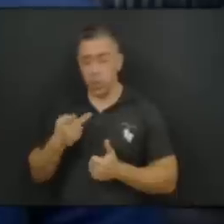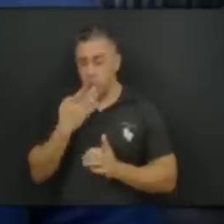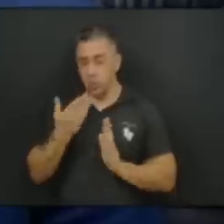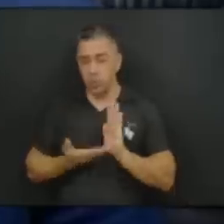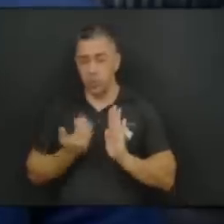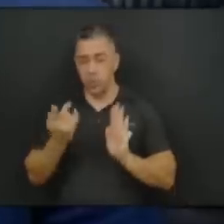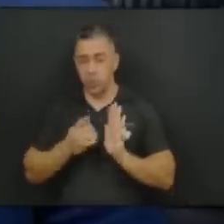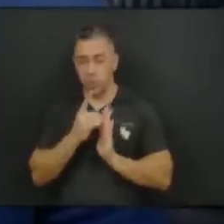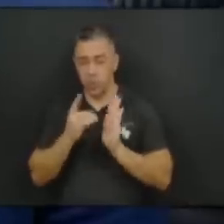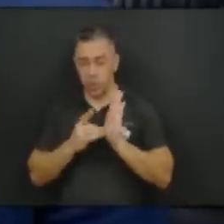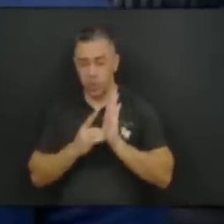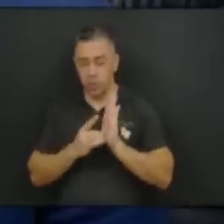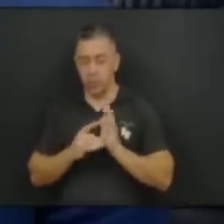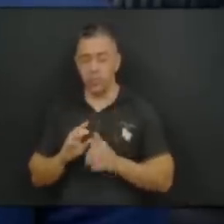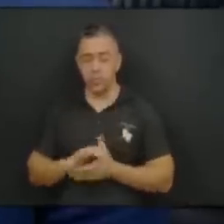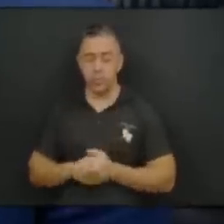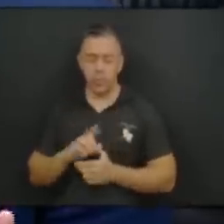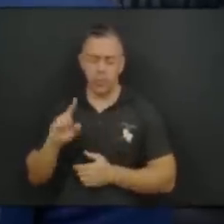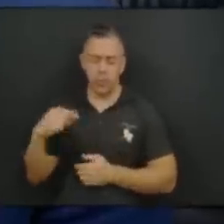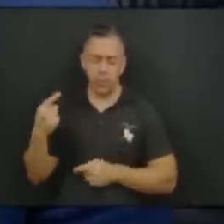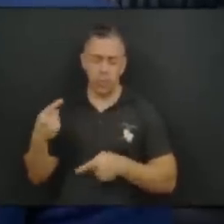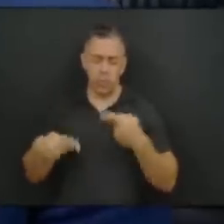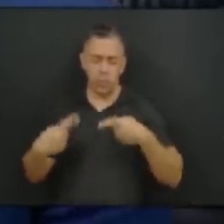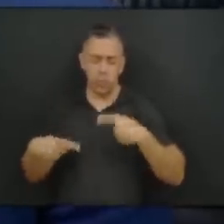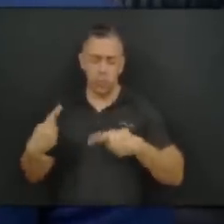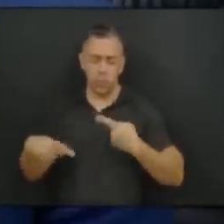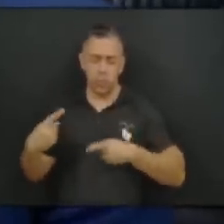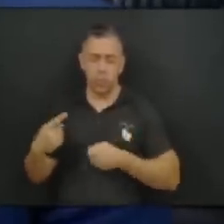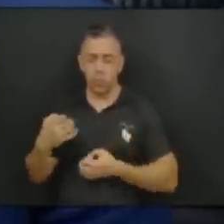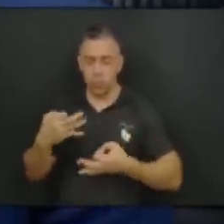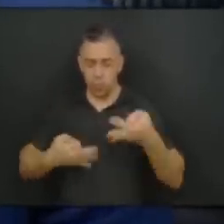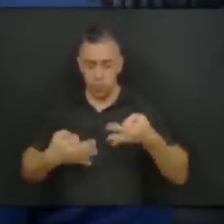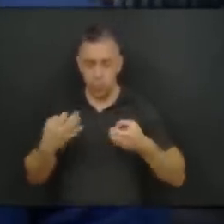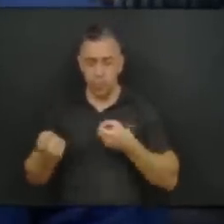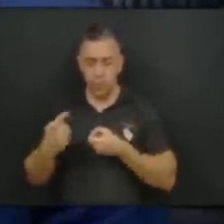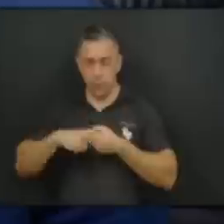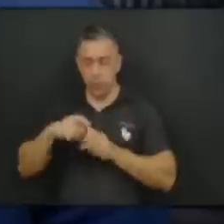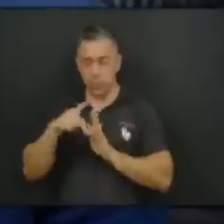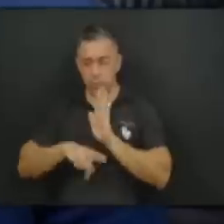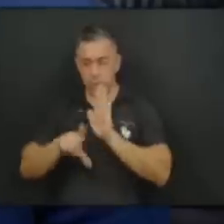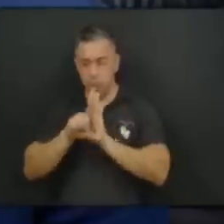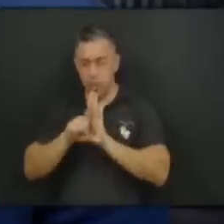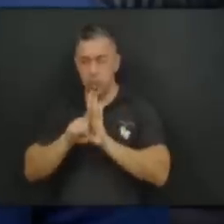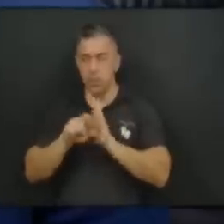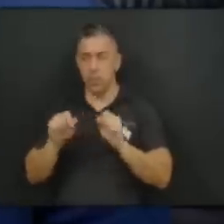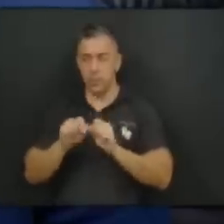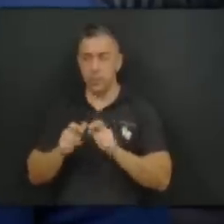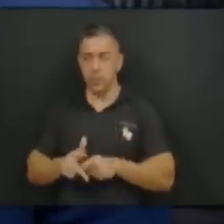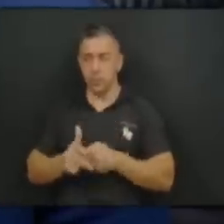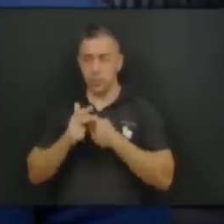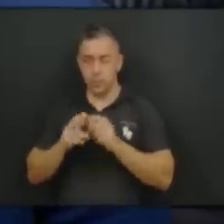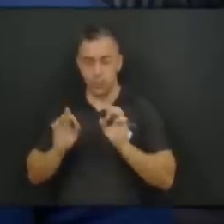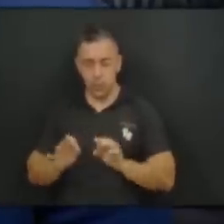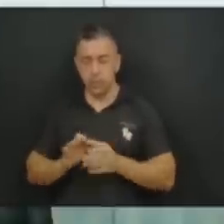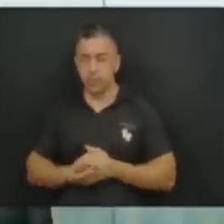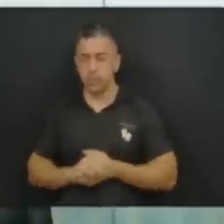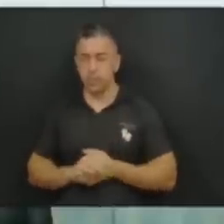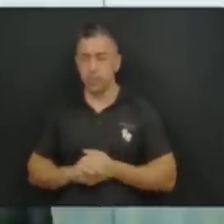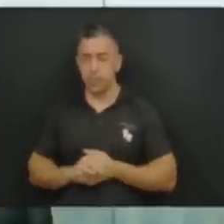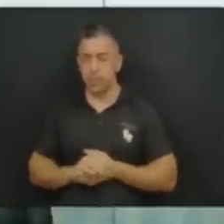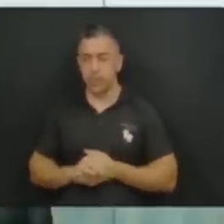decreto hoje e depois em toda a discussão jurídica agora em volta em em forma de projeto de lei para poder fazer os olhos